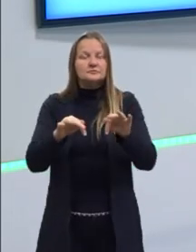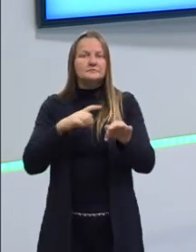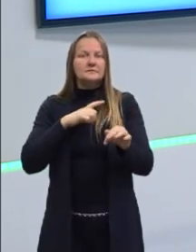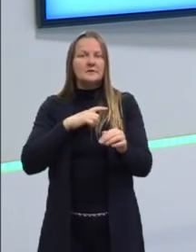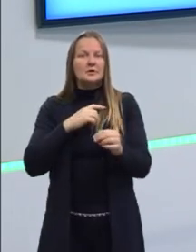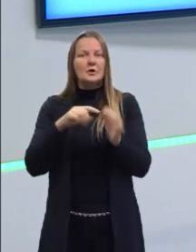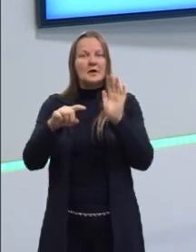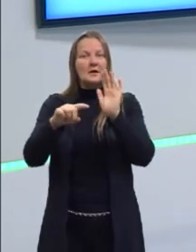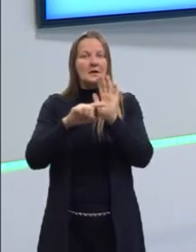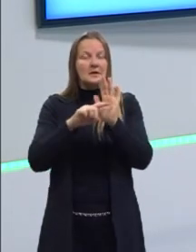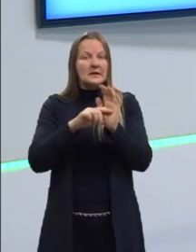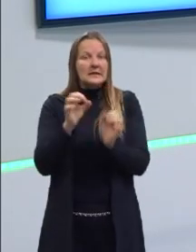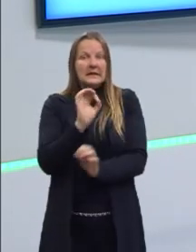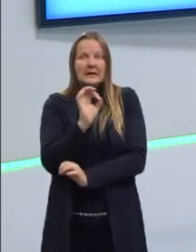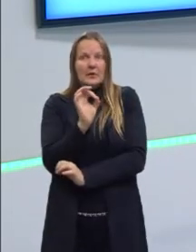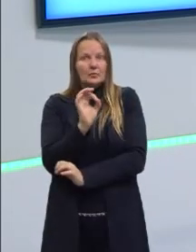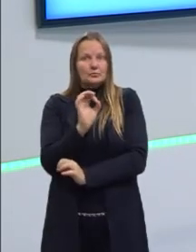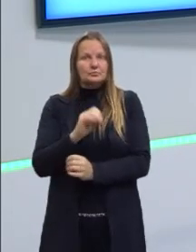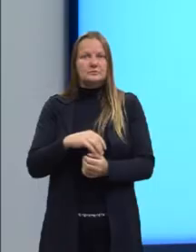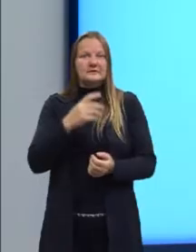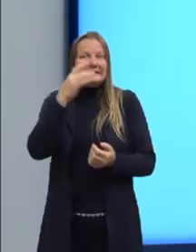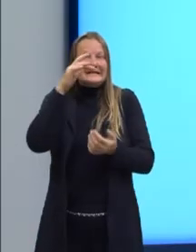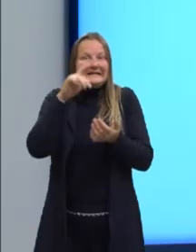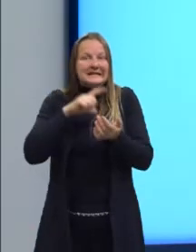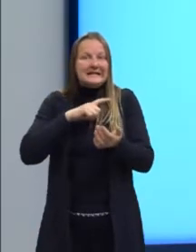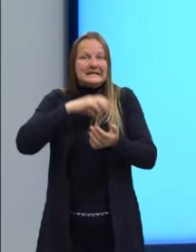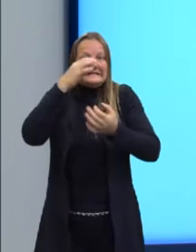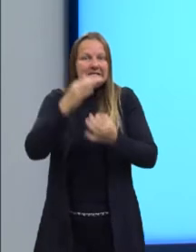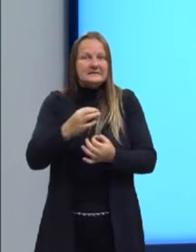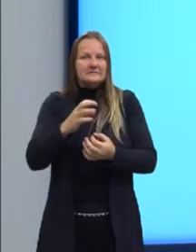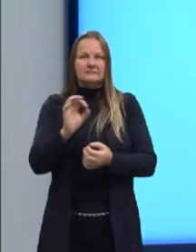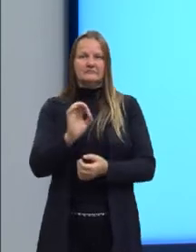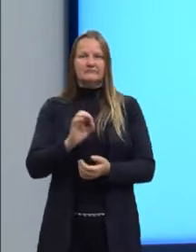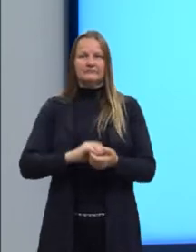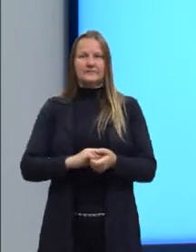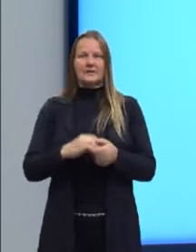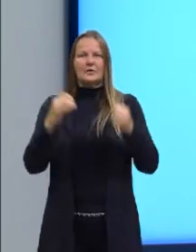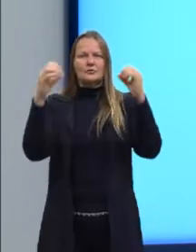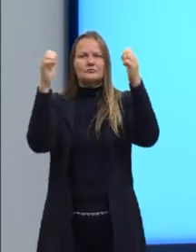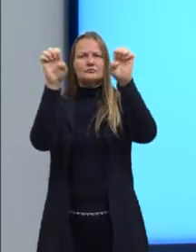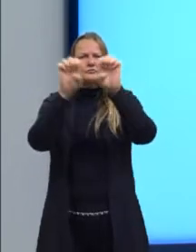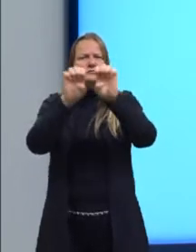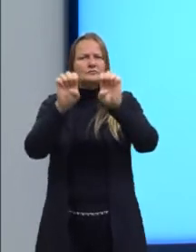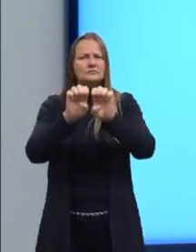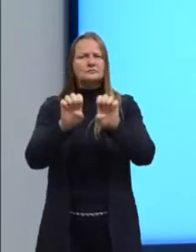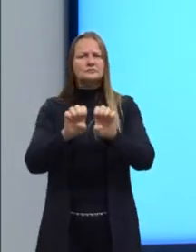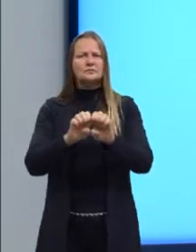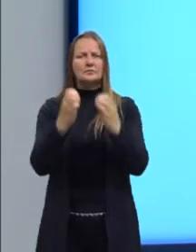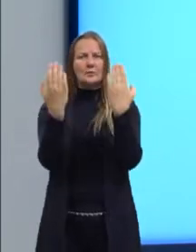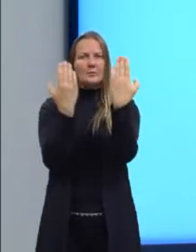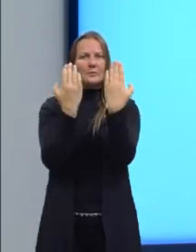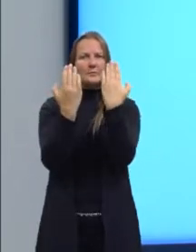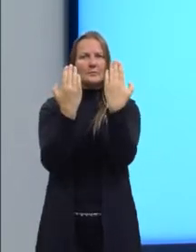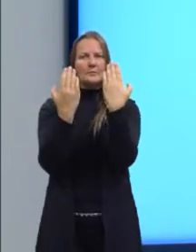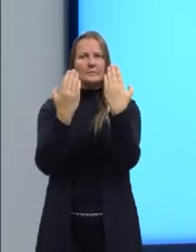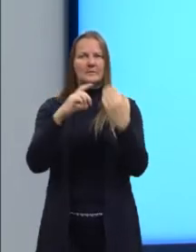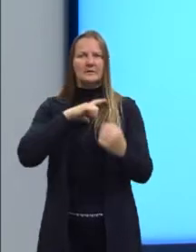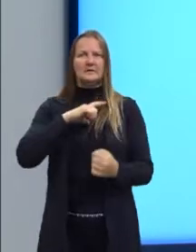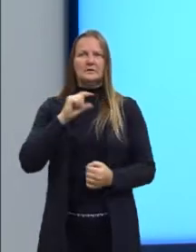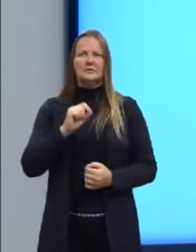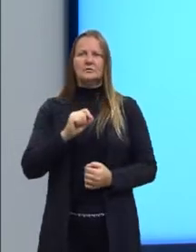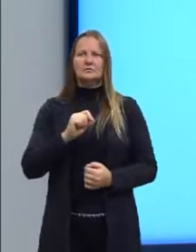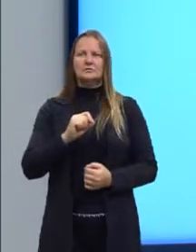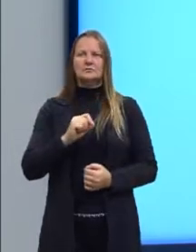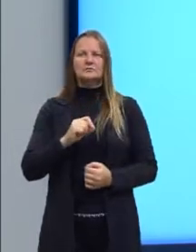negação e o prazo é essencial ali da nossa estrutura comparativa e a existência